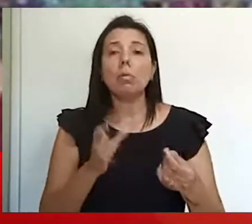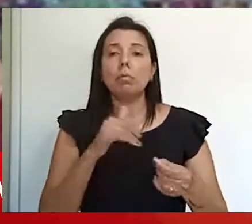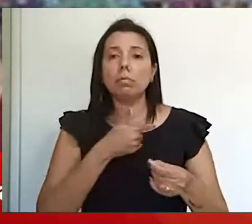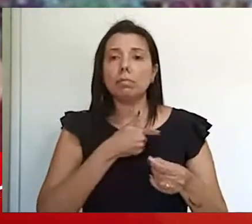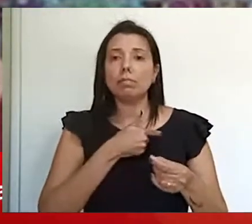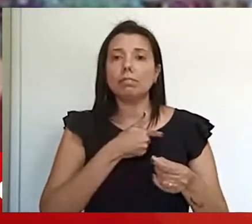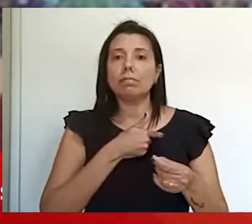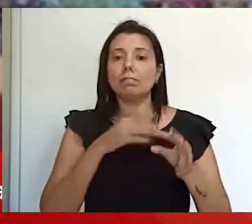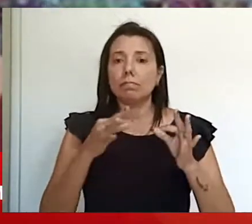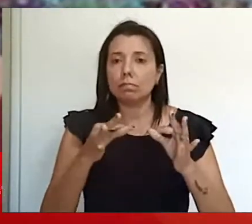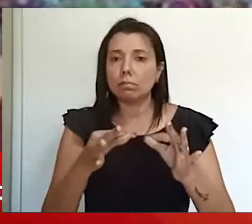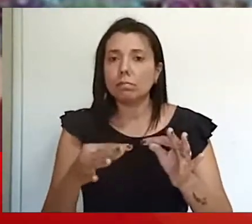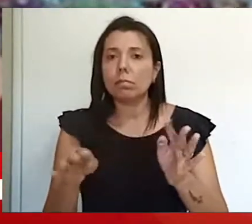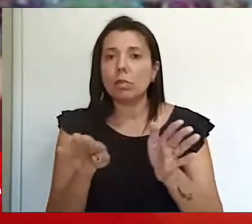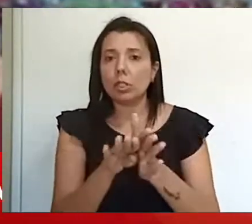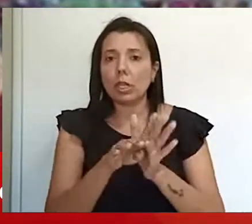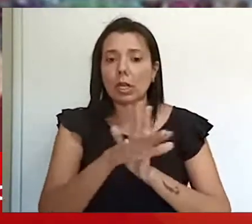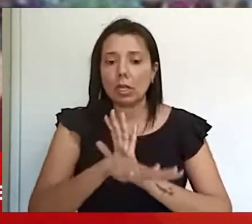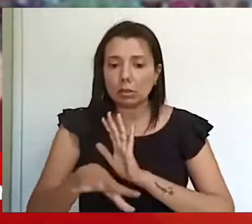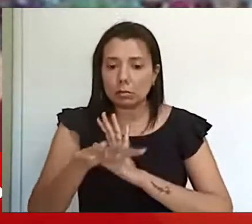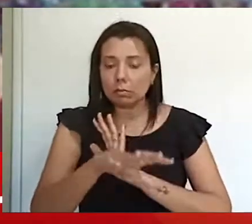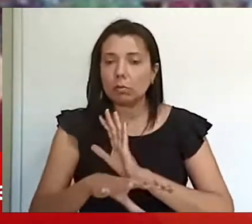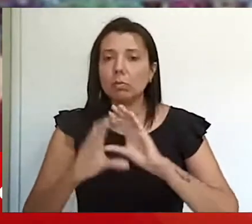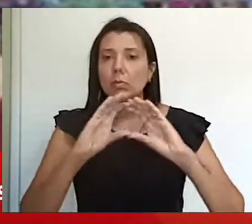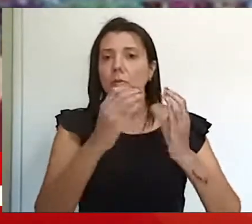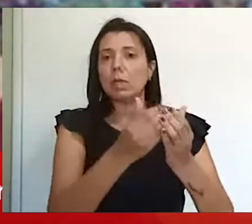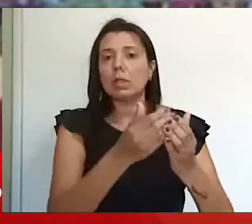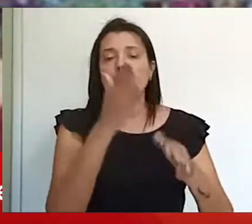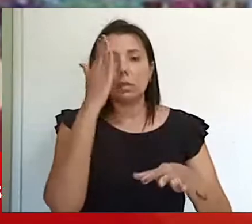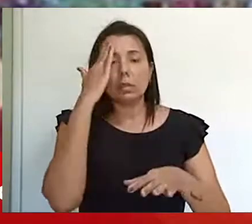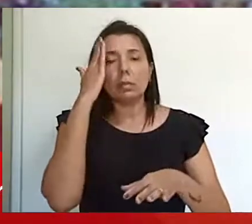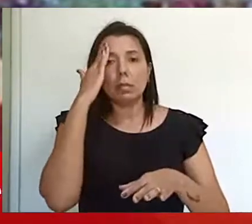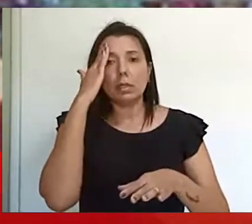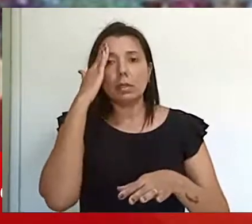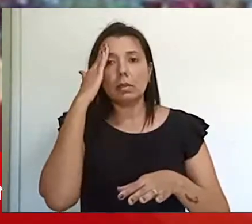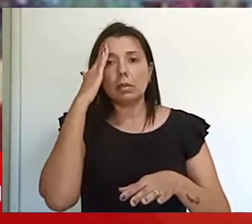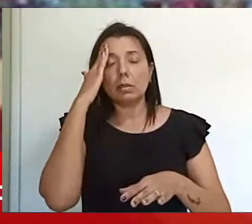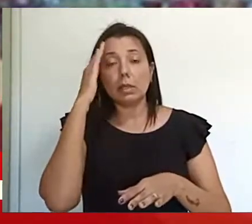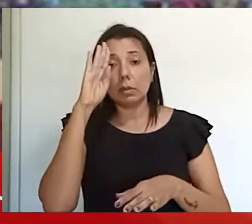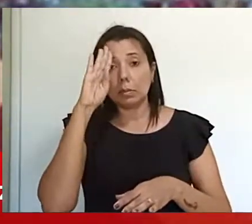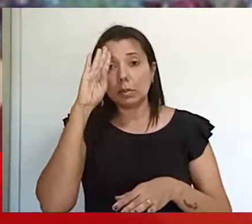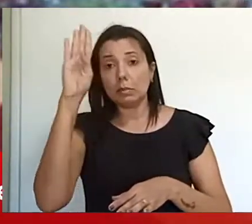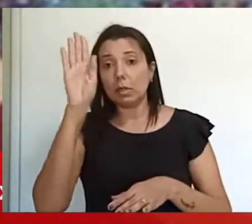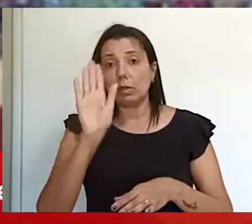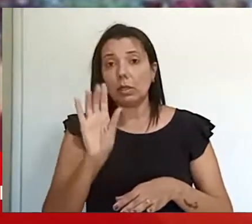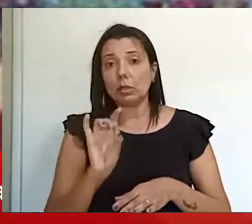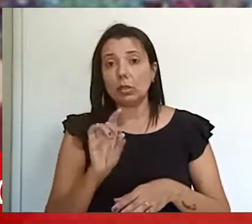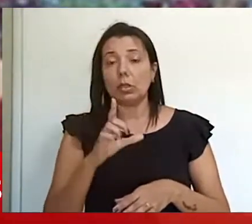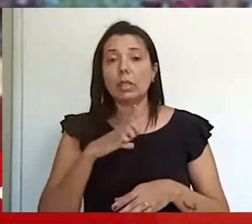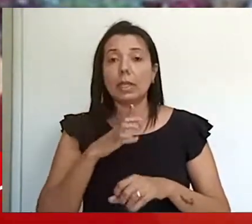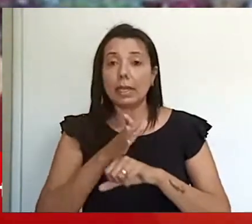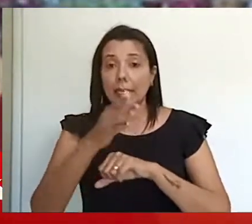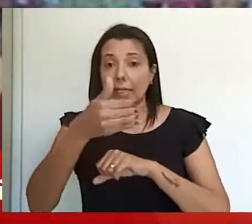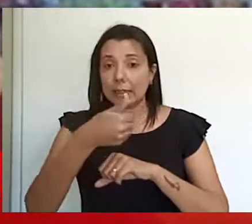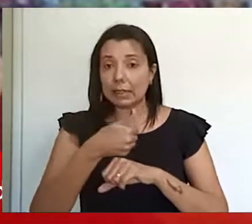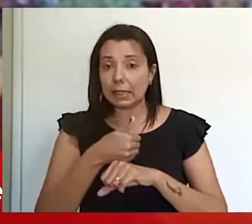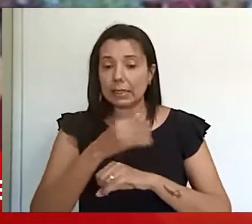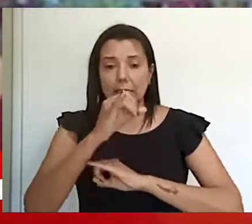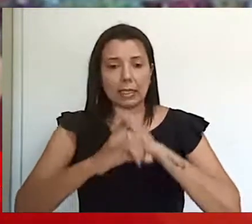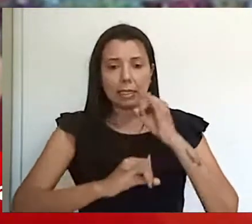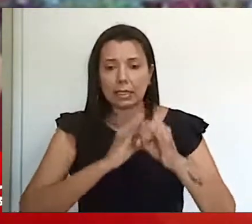essas comunidades, sabendo que a questão principal não é se ele tem acesso à internet ou não, mas é muito mais